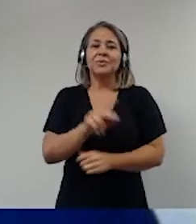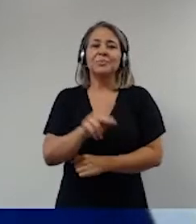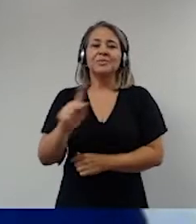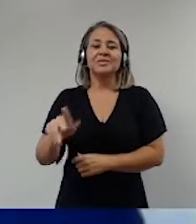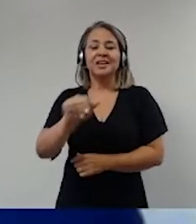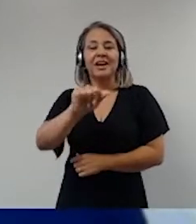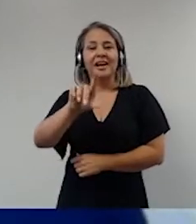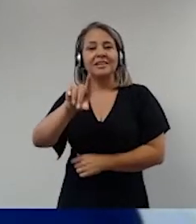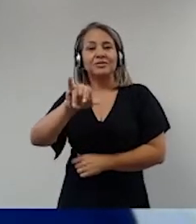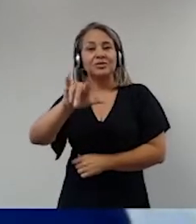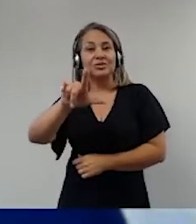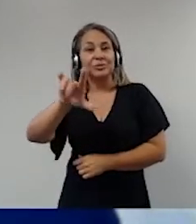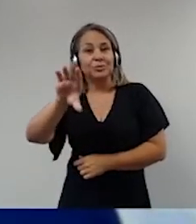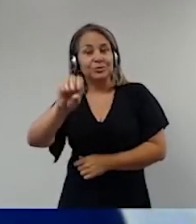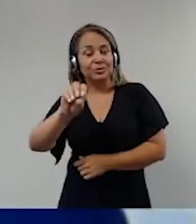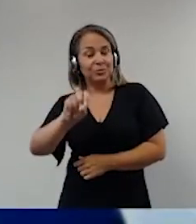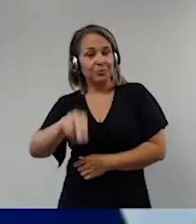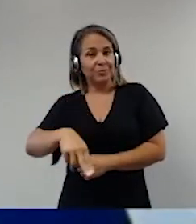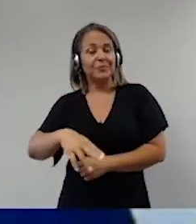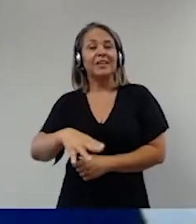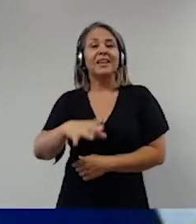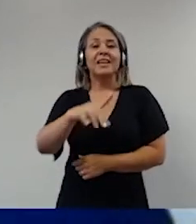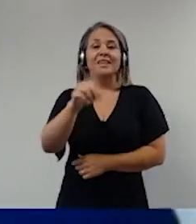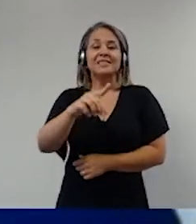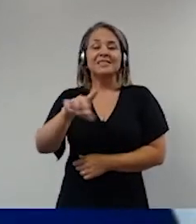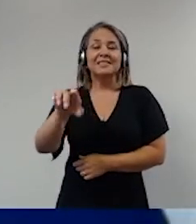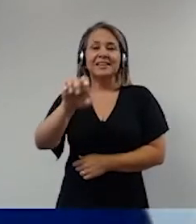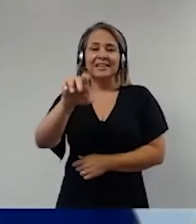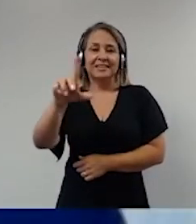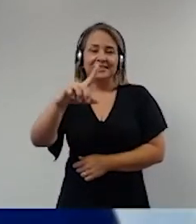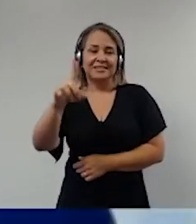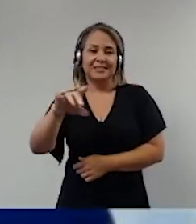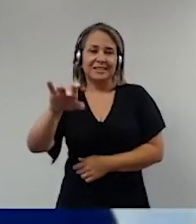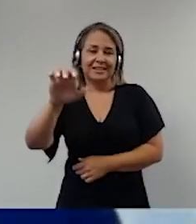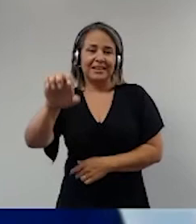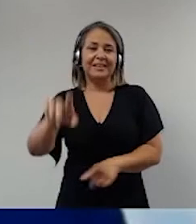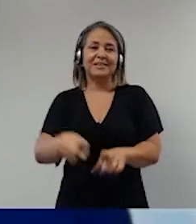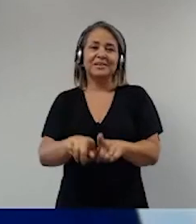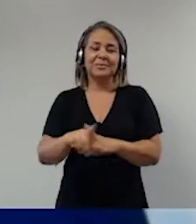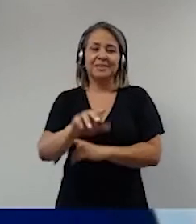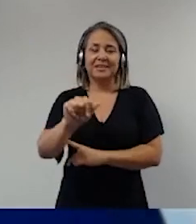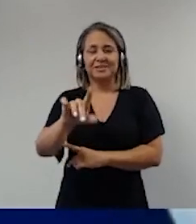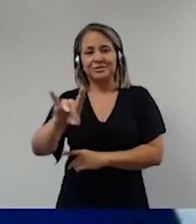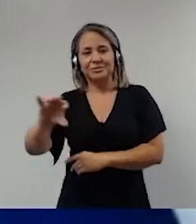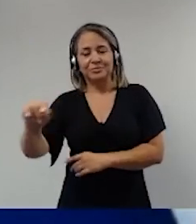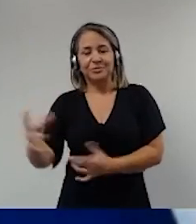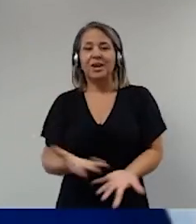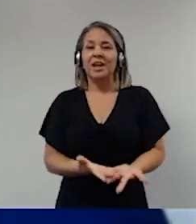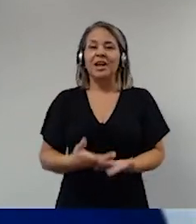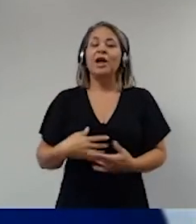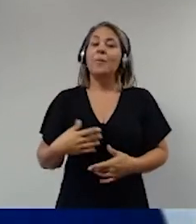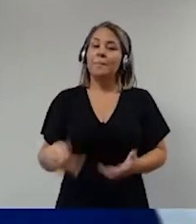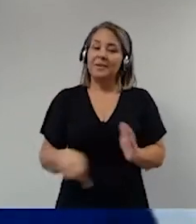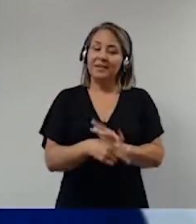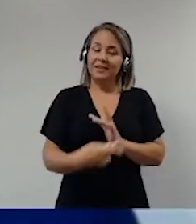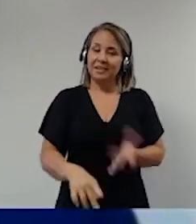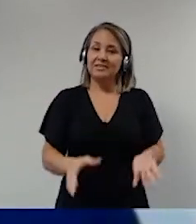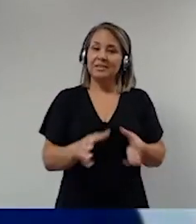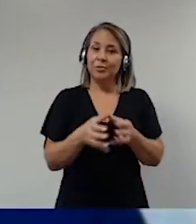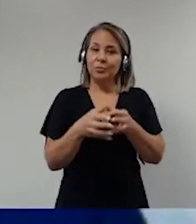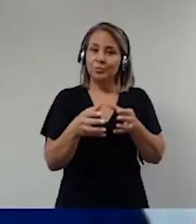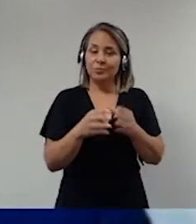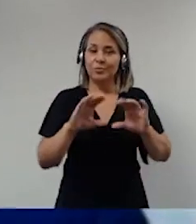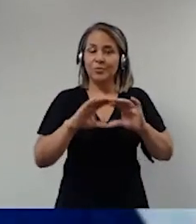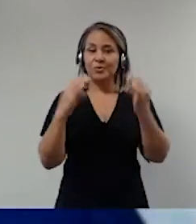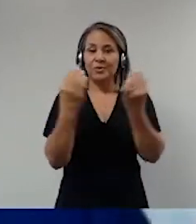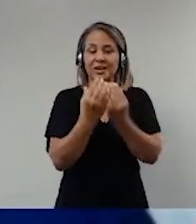Moreira, com o Preto Zezé e o professor Silvio Almeida. Esse painel faz parte do primeiro Congresso Digital Covid-19,